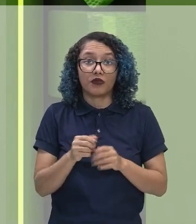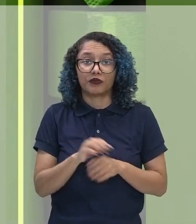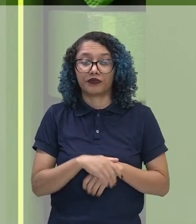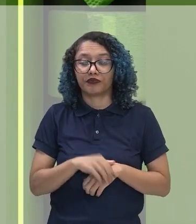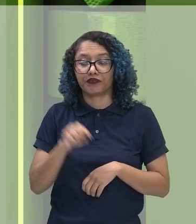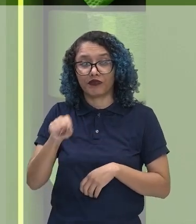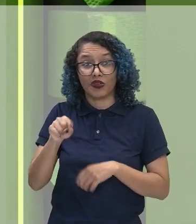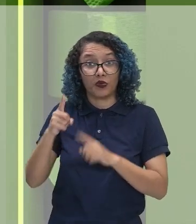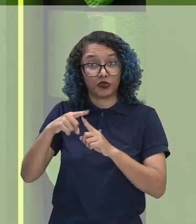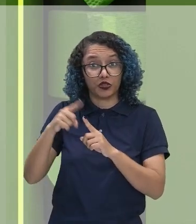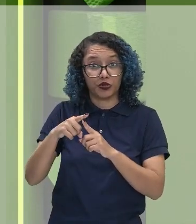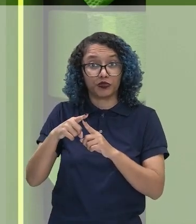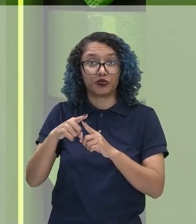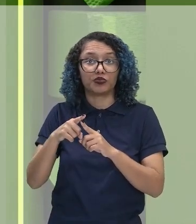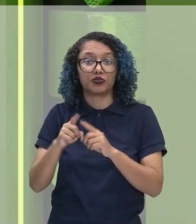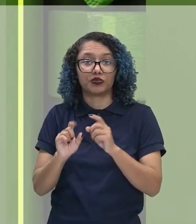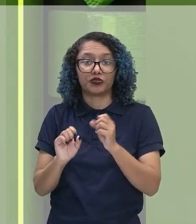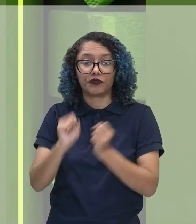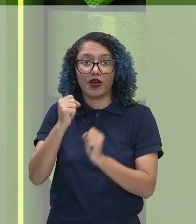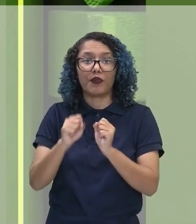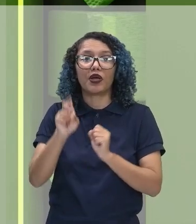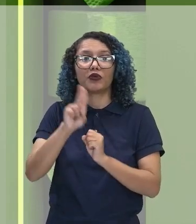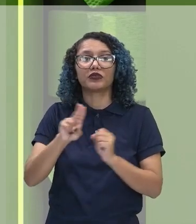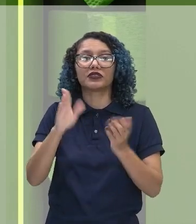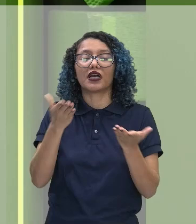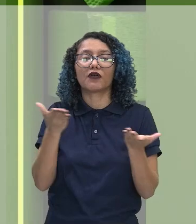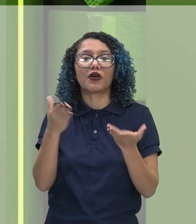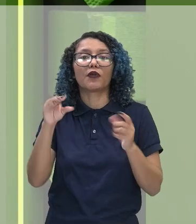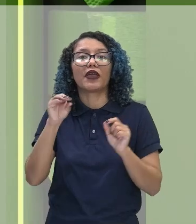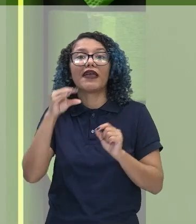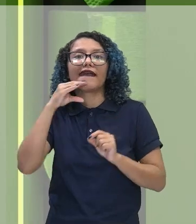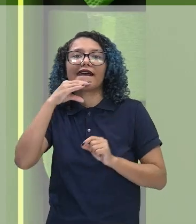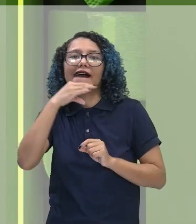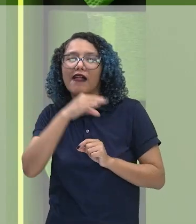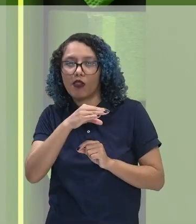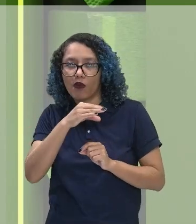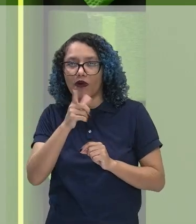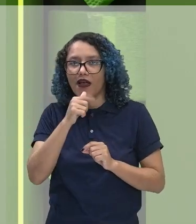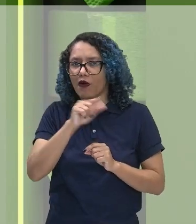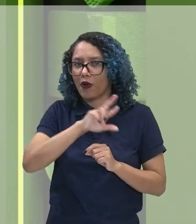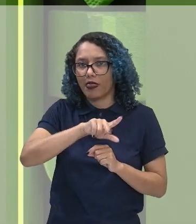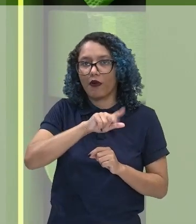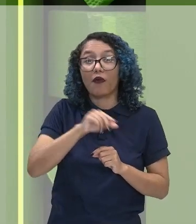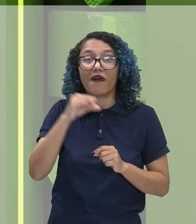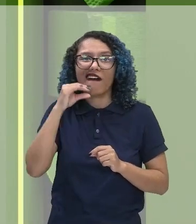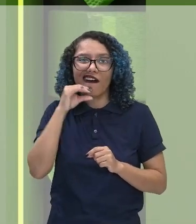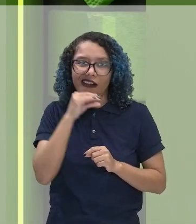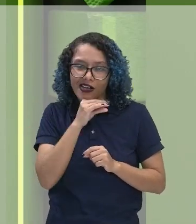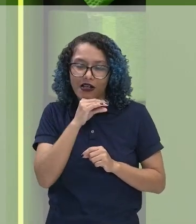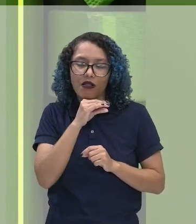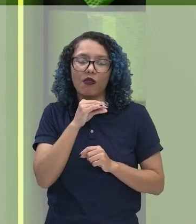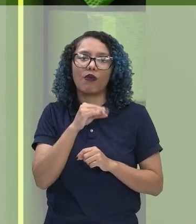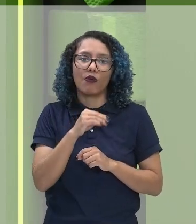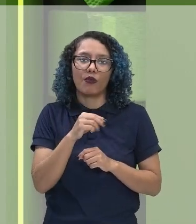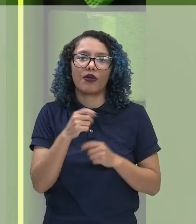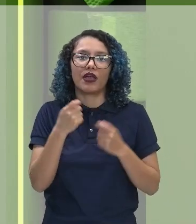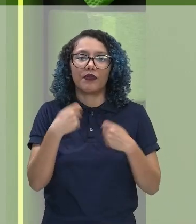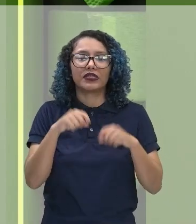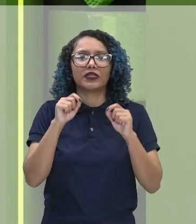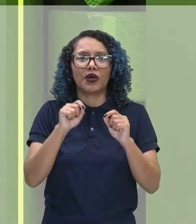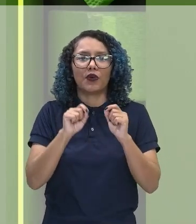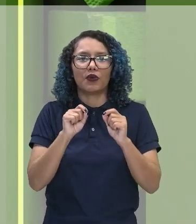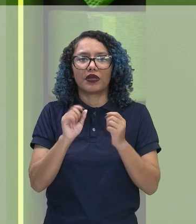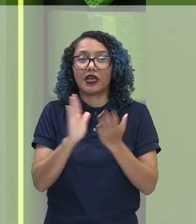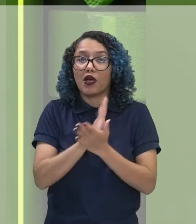utilizar calor para a produção de energia, tá? E como que ela vai gerar calor? Ela vai precisar consumir, ou seja, queimar